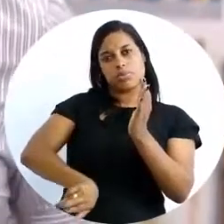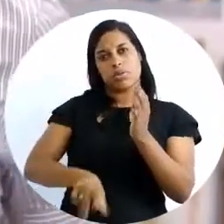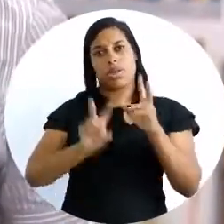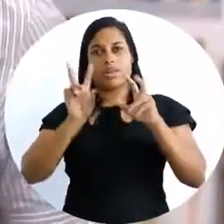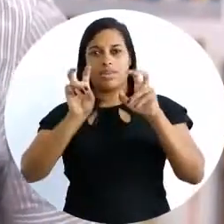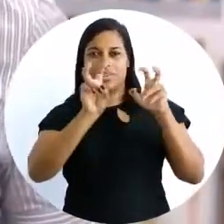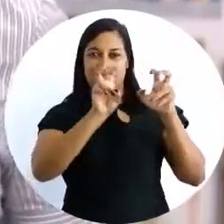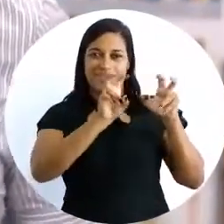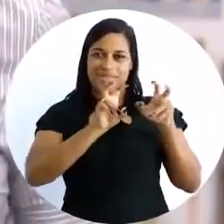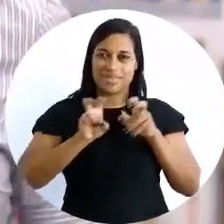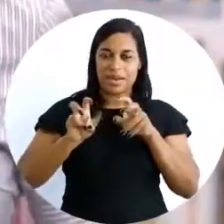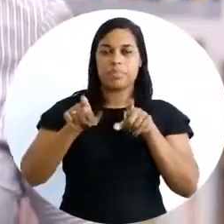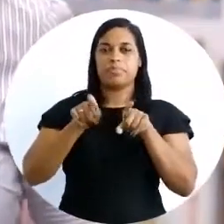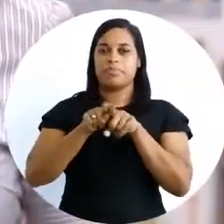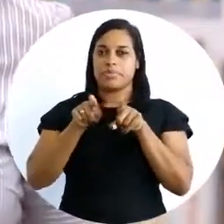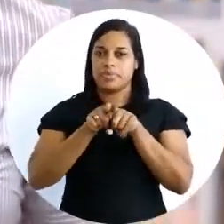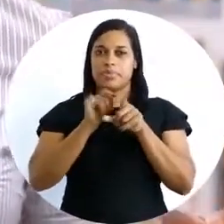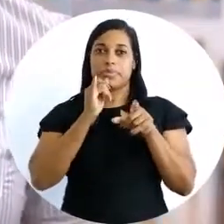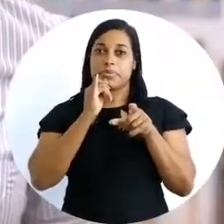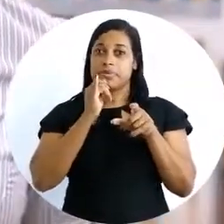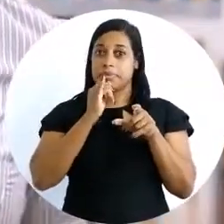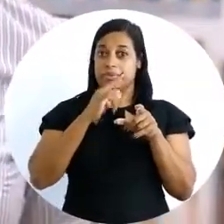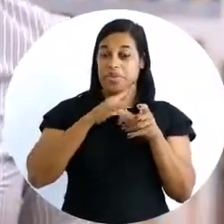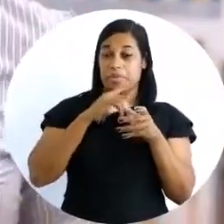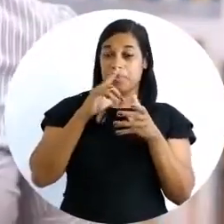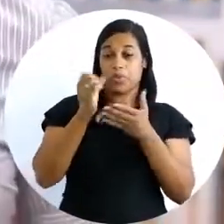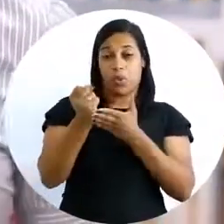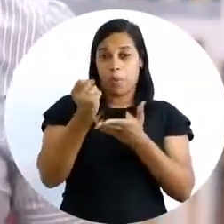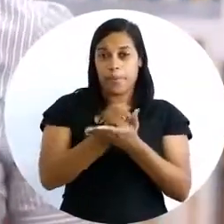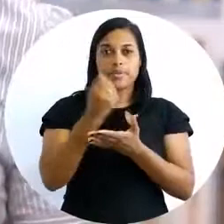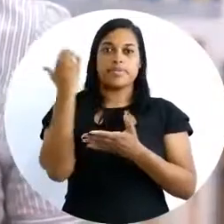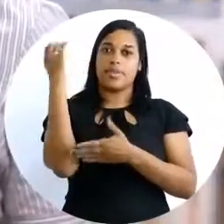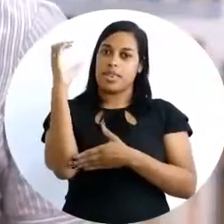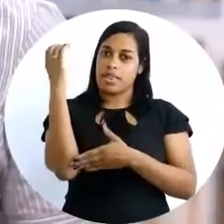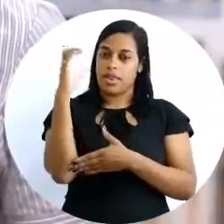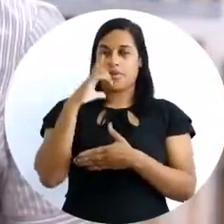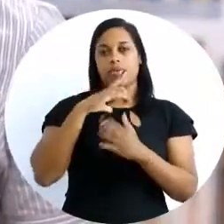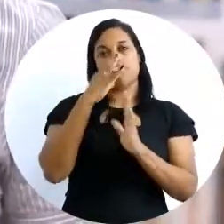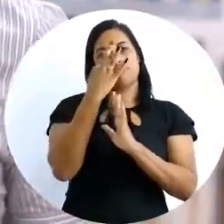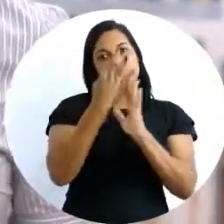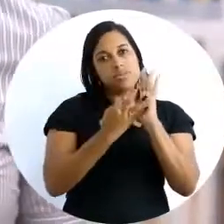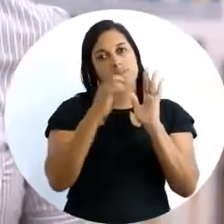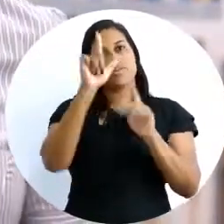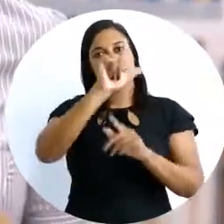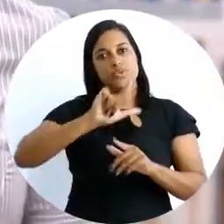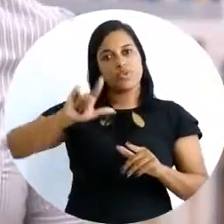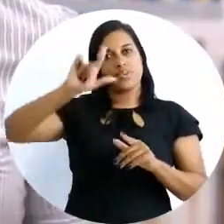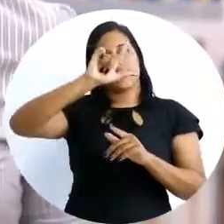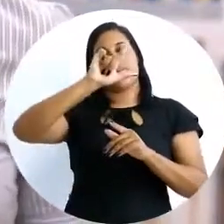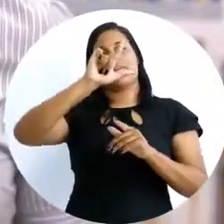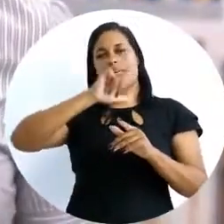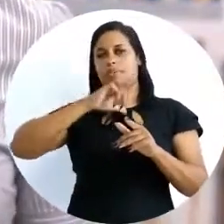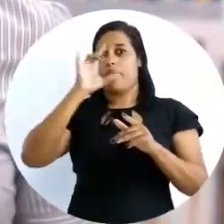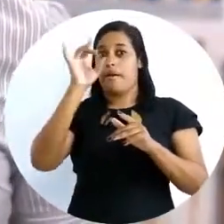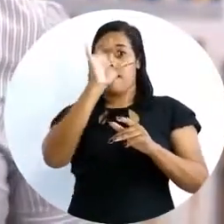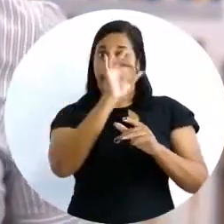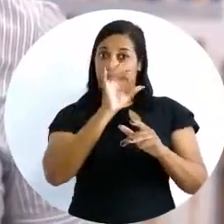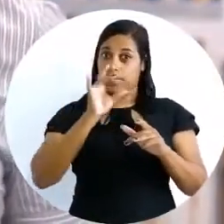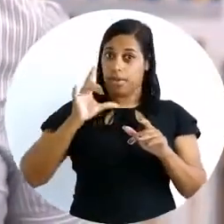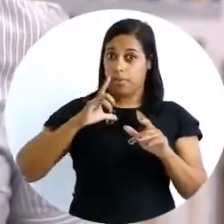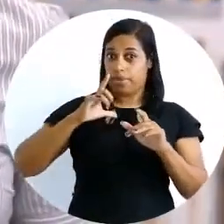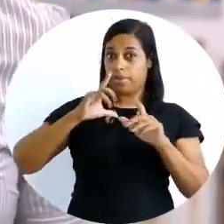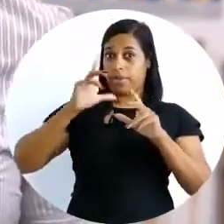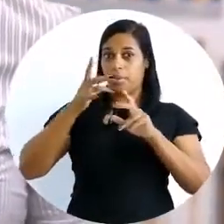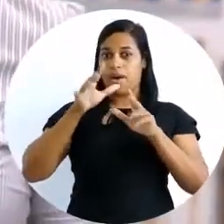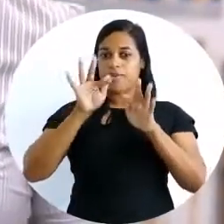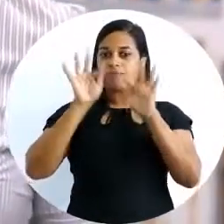diversos tipos de intenção, que, por exemplo, temos documentos científicos, temos textos literários, e cada um tem uma forma de ser tratado